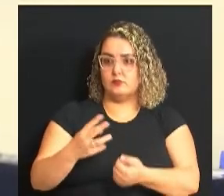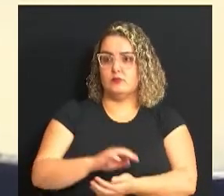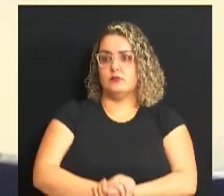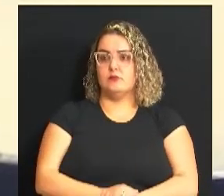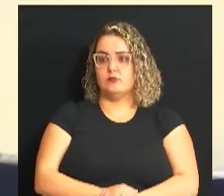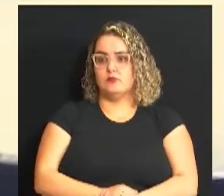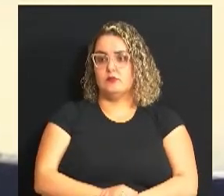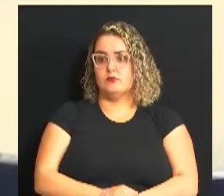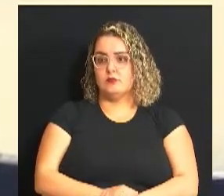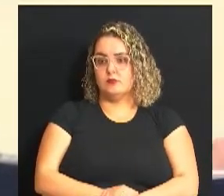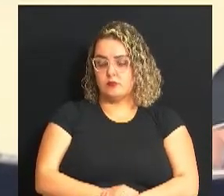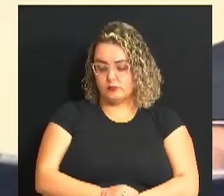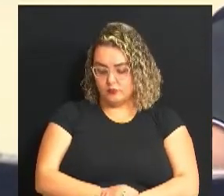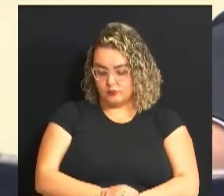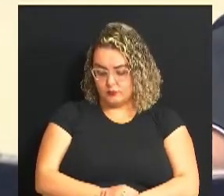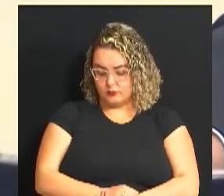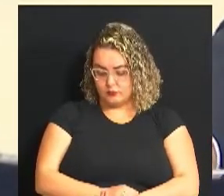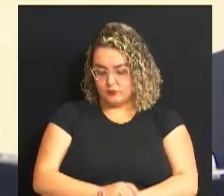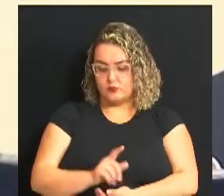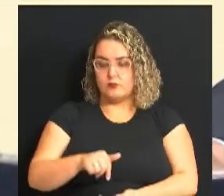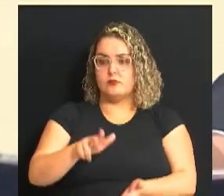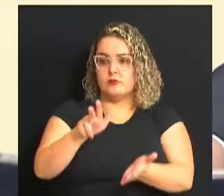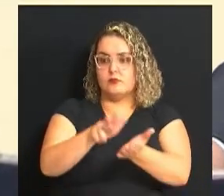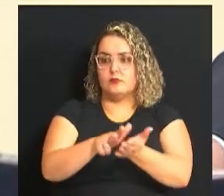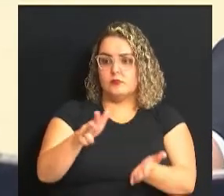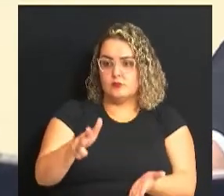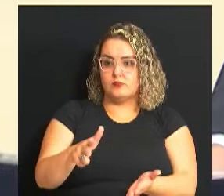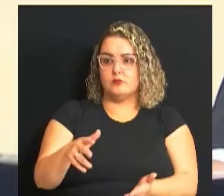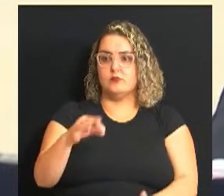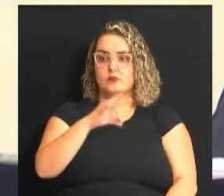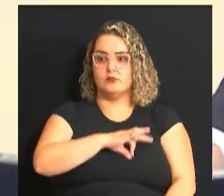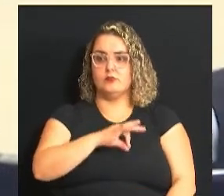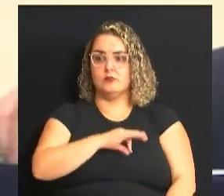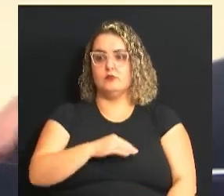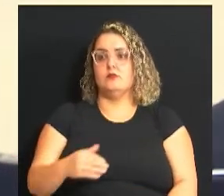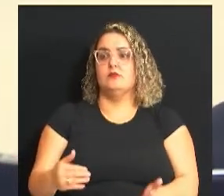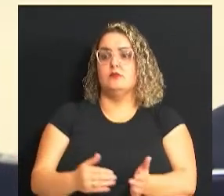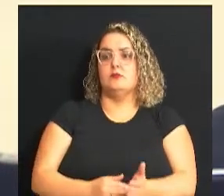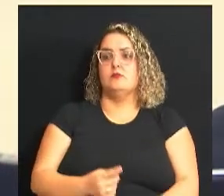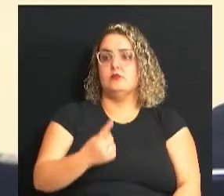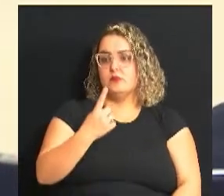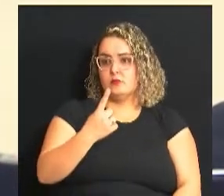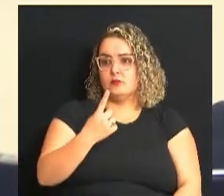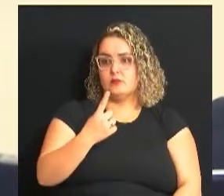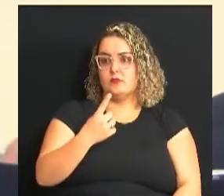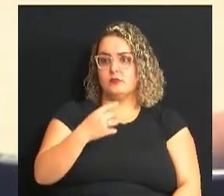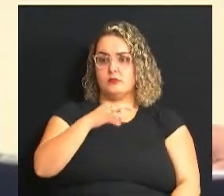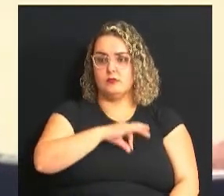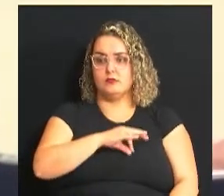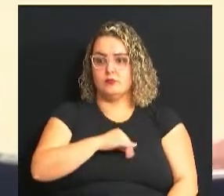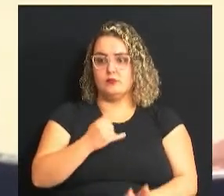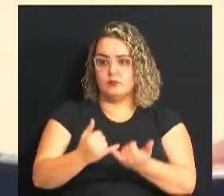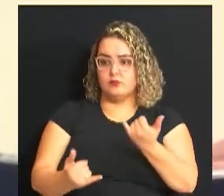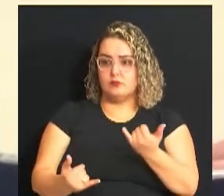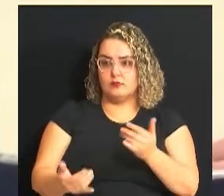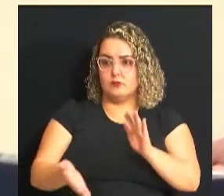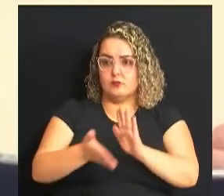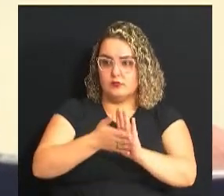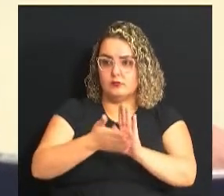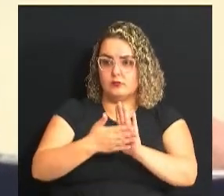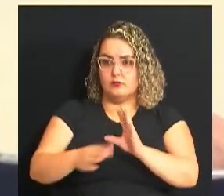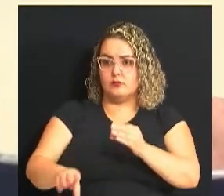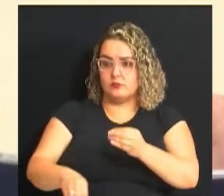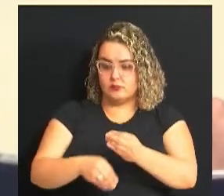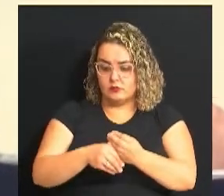passível de regularizar como condição possua renda familiar até 1,5 salários. Então, estou propondo uma emenda, inclusive,